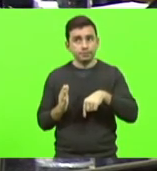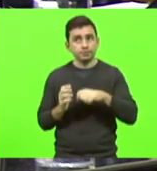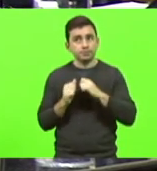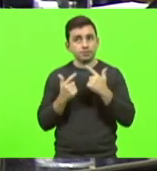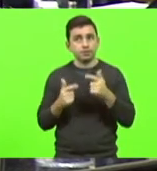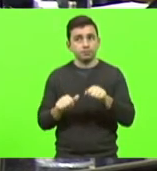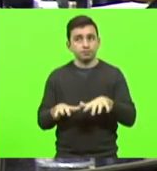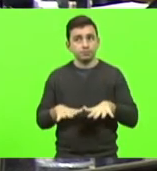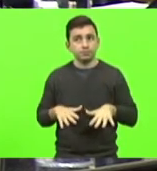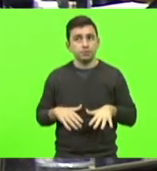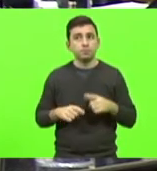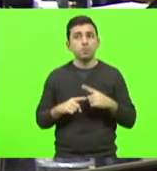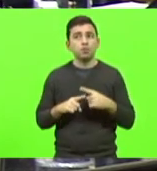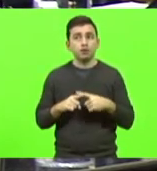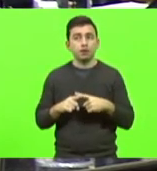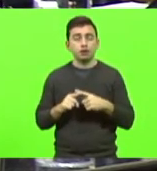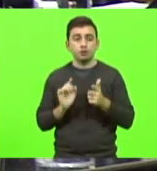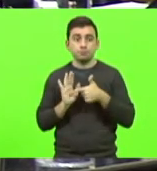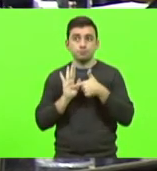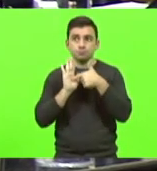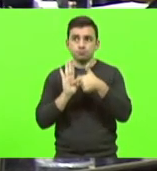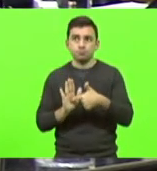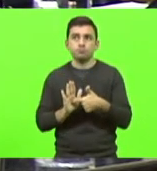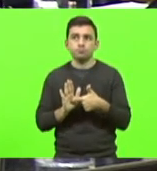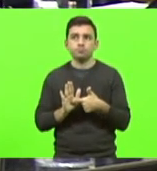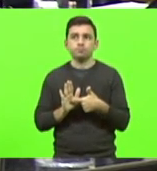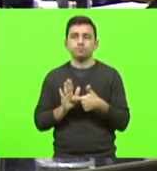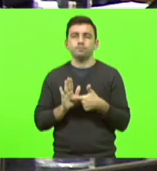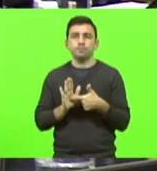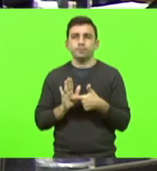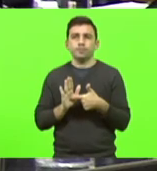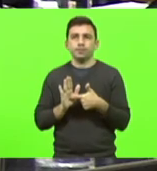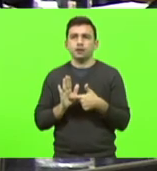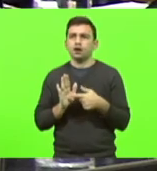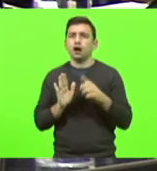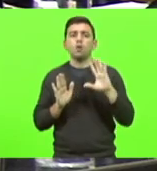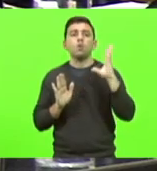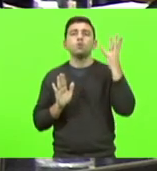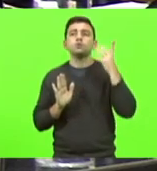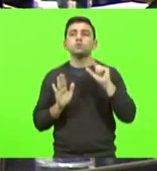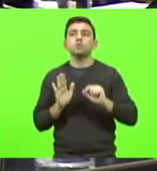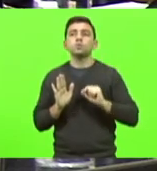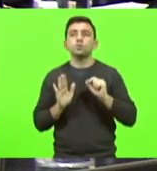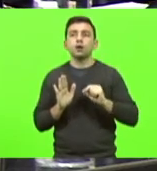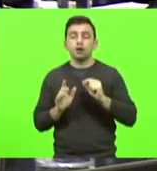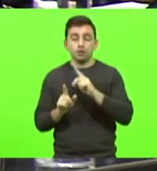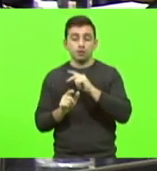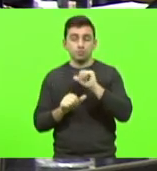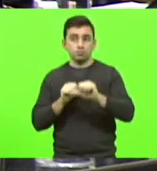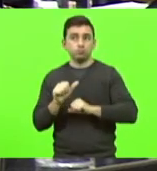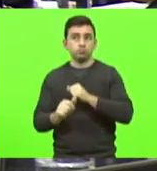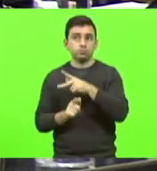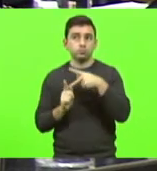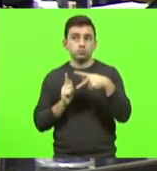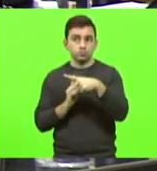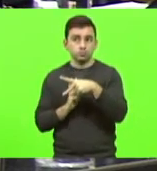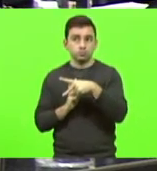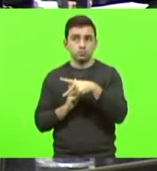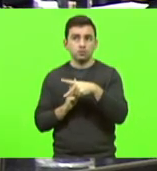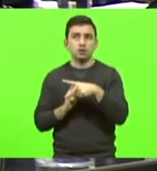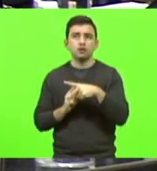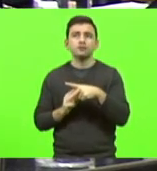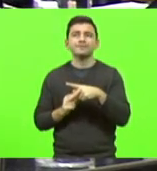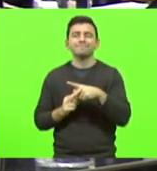porque ela reflete e o que que tá acontecendo com essa reforma da Previdência que tá